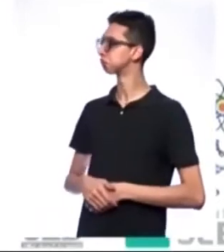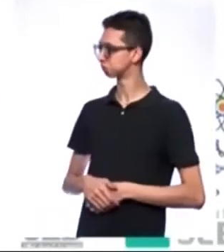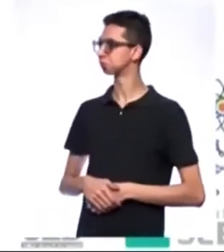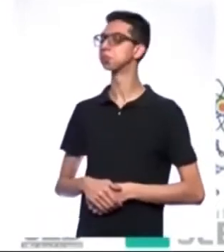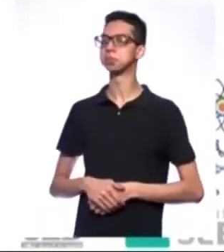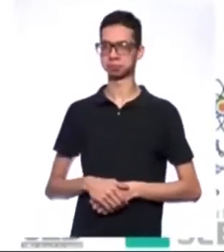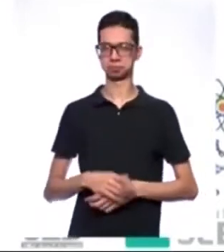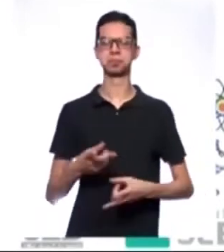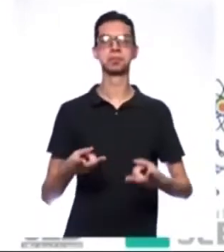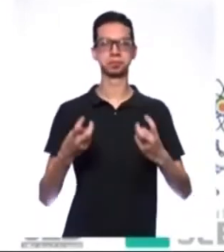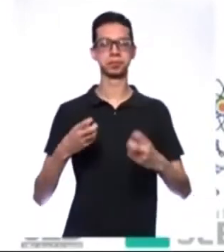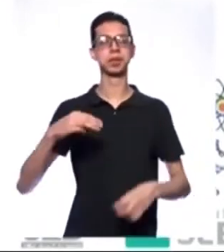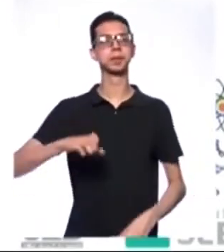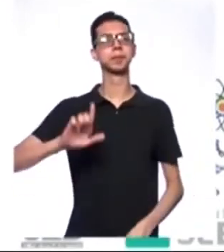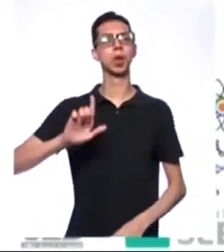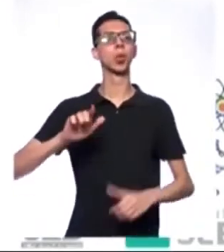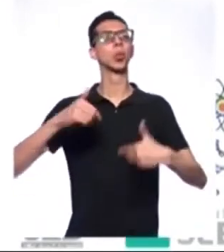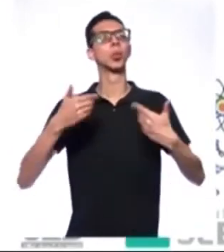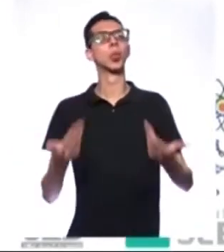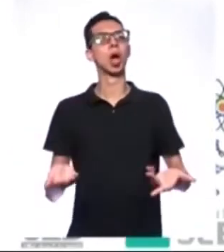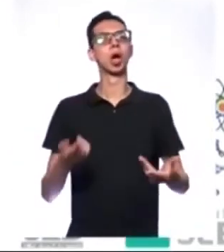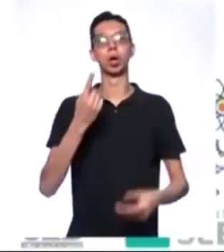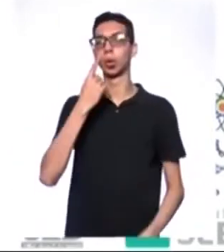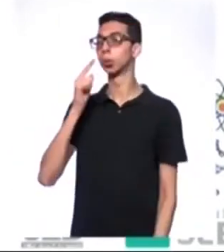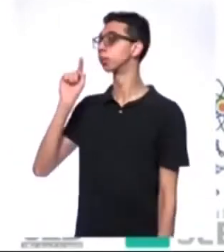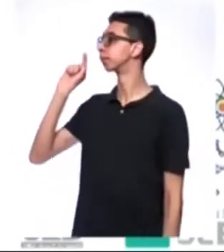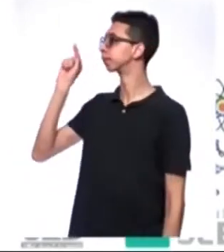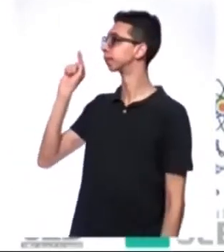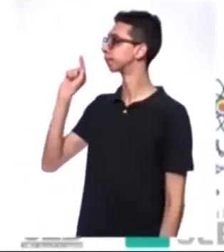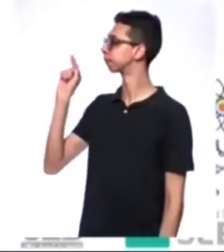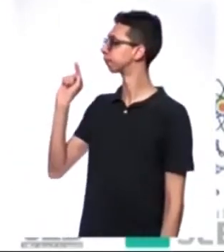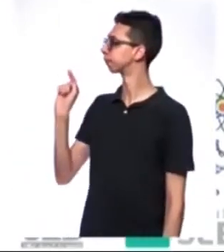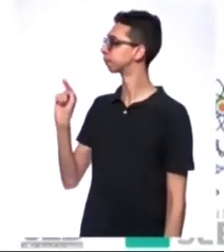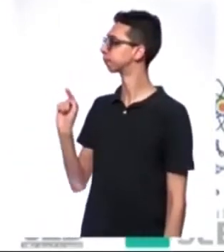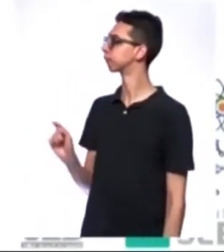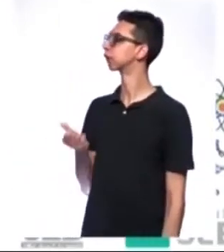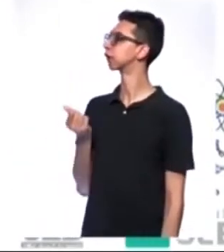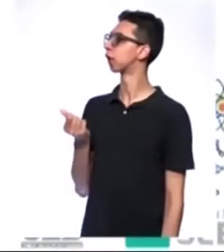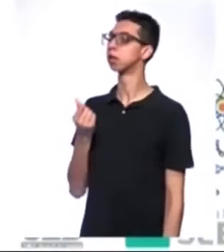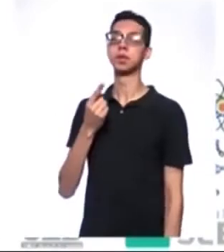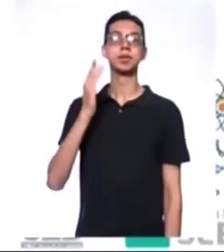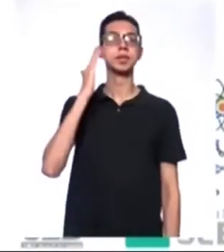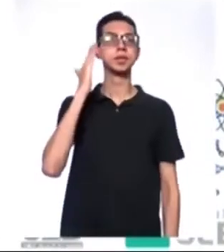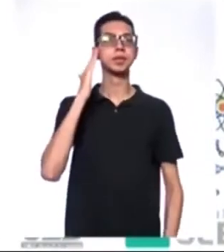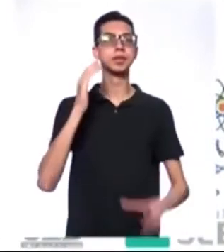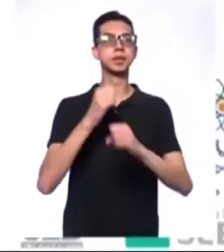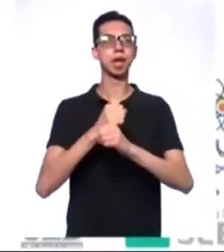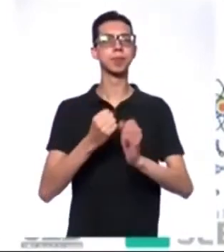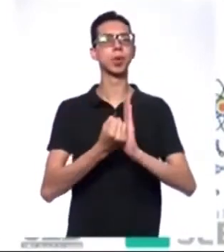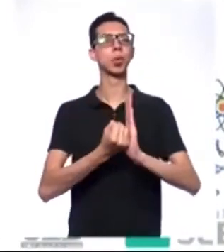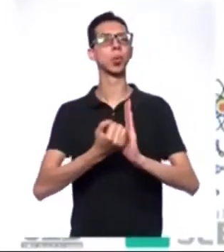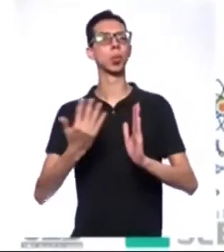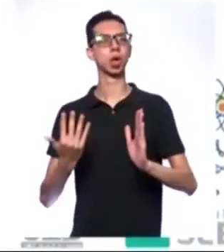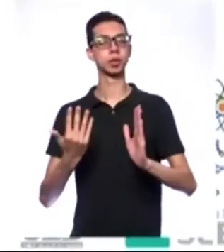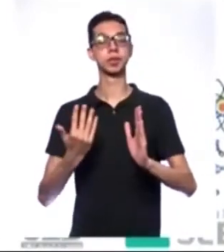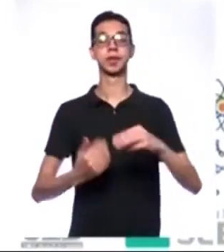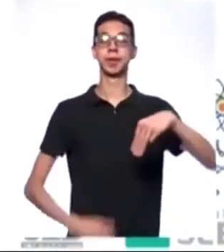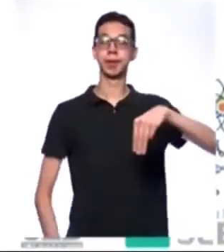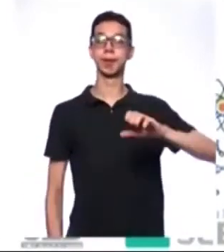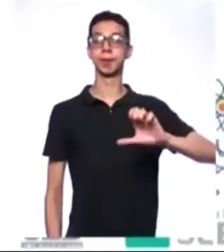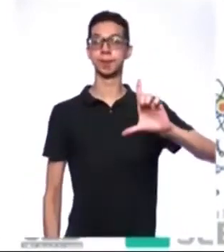Quais são os anagramas da palavra mel e você está aprendendo a calcular quantos são os anagramas da palavra del